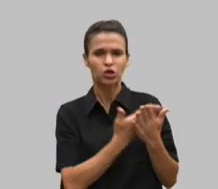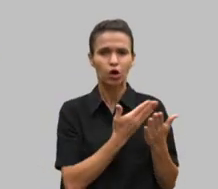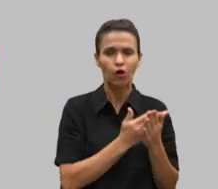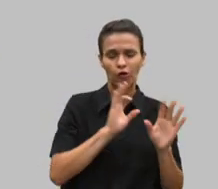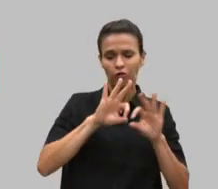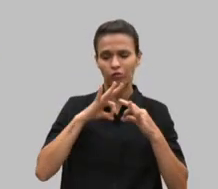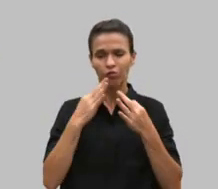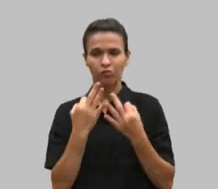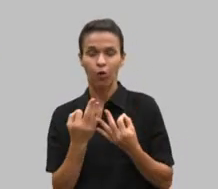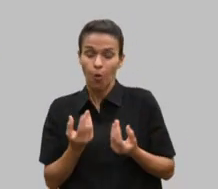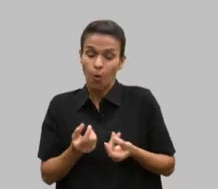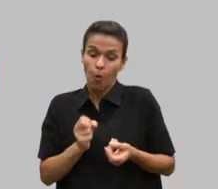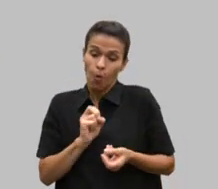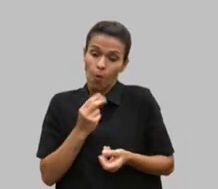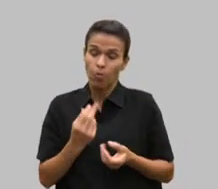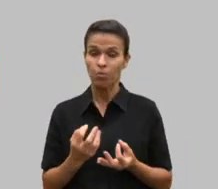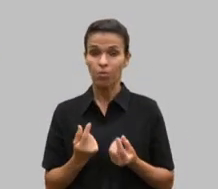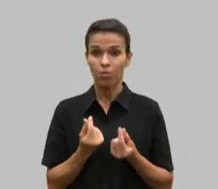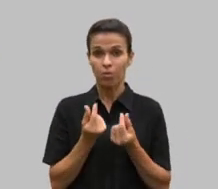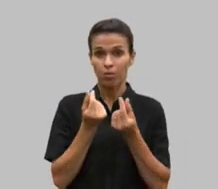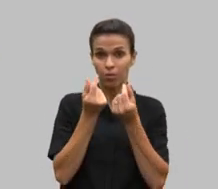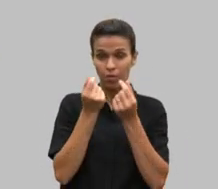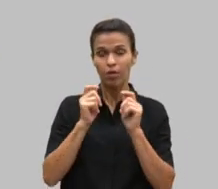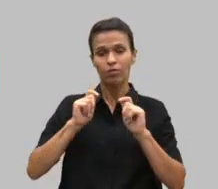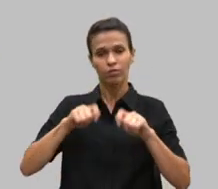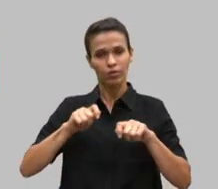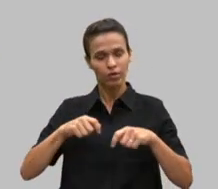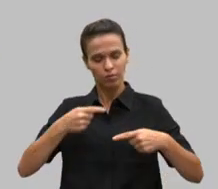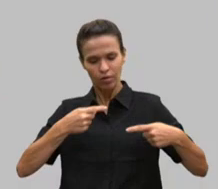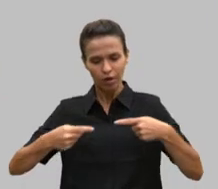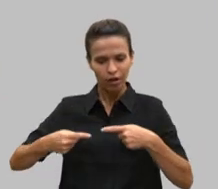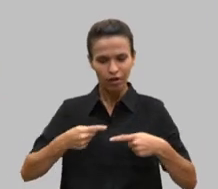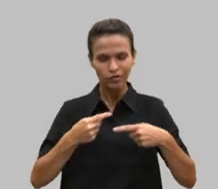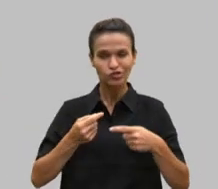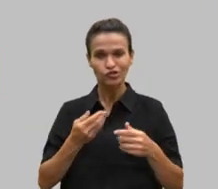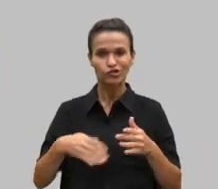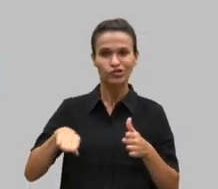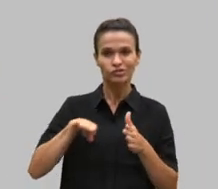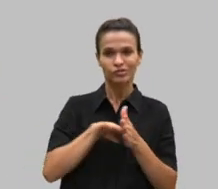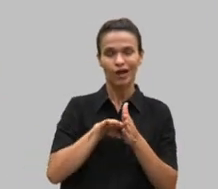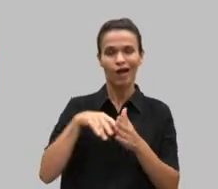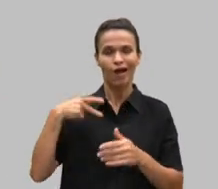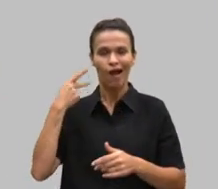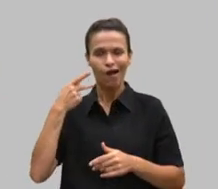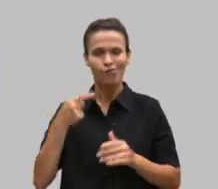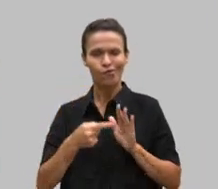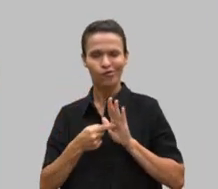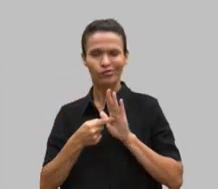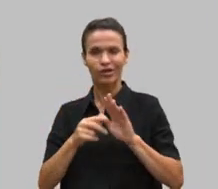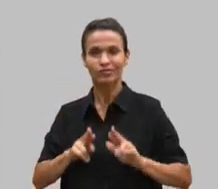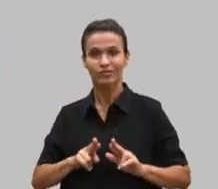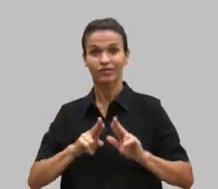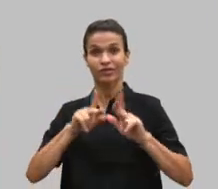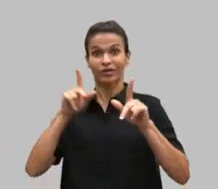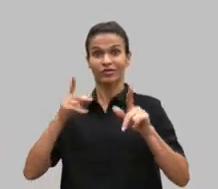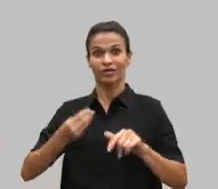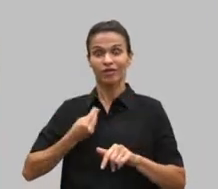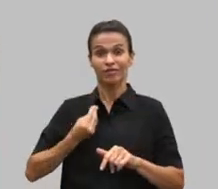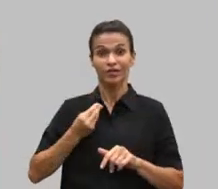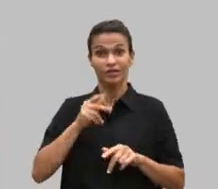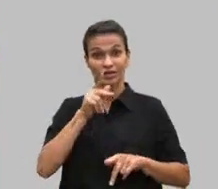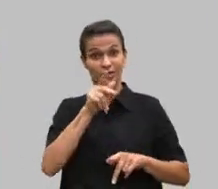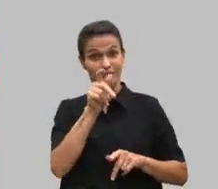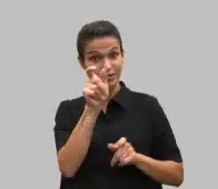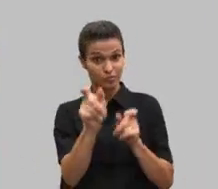condição social tem condições pela política de chegar esse Parlamento e de fazer a diferença na vida das pessoas um ótimo